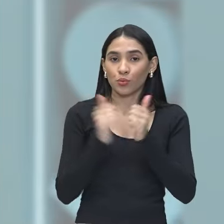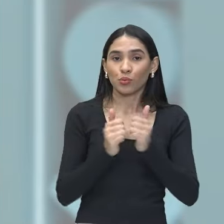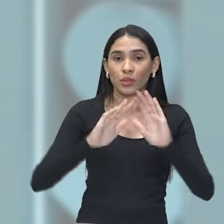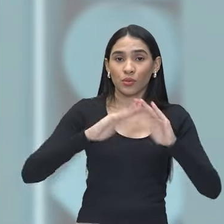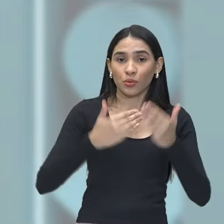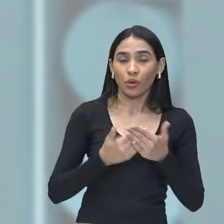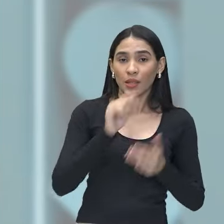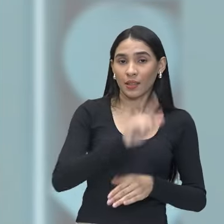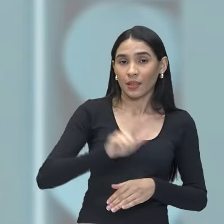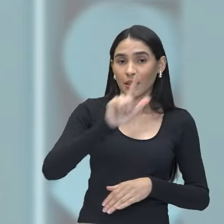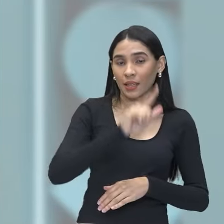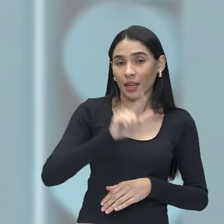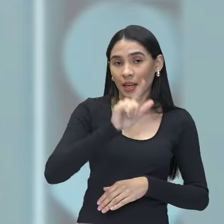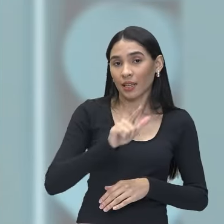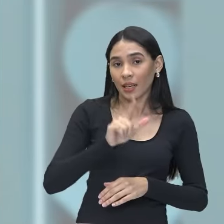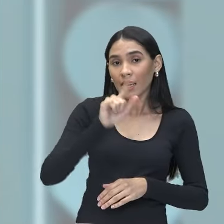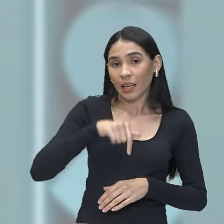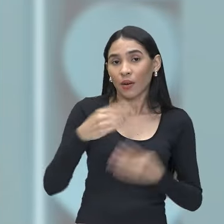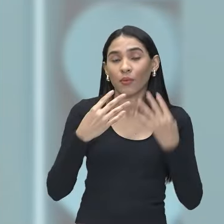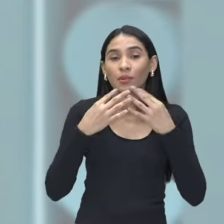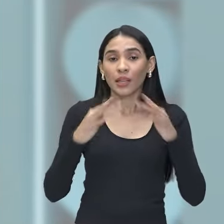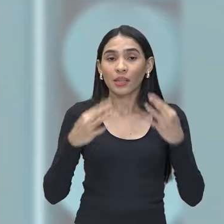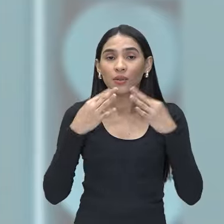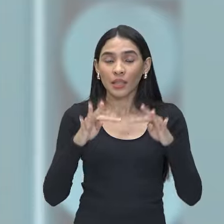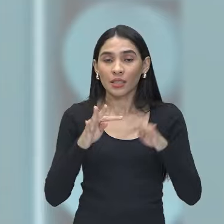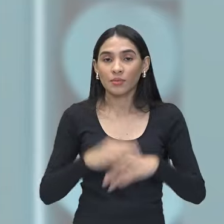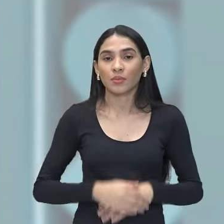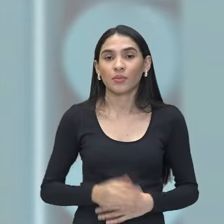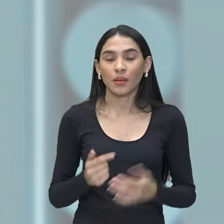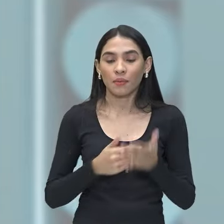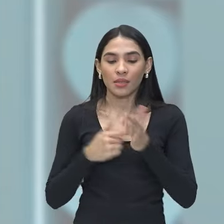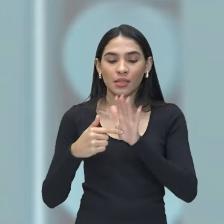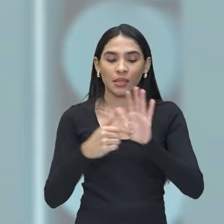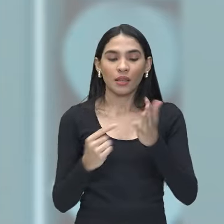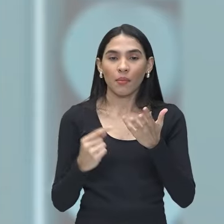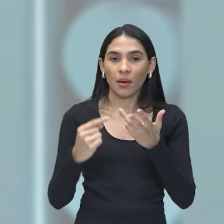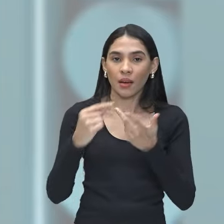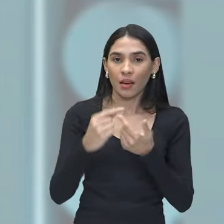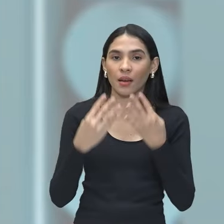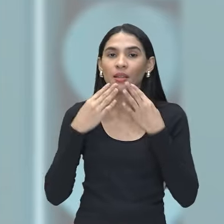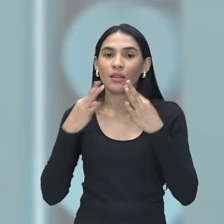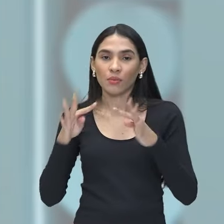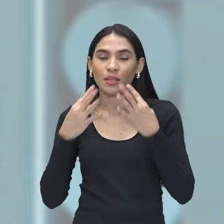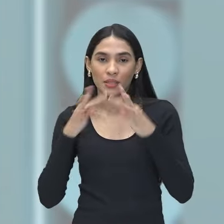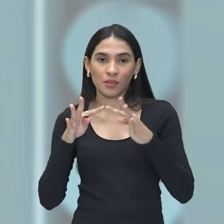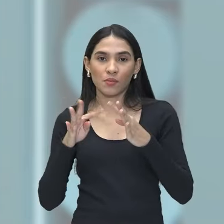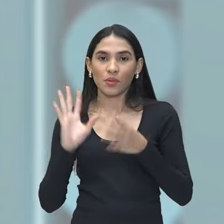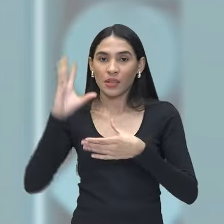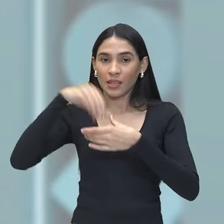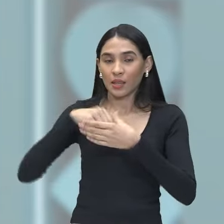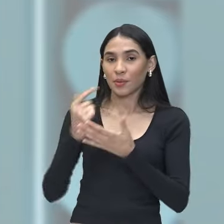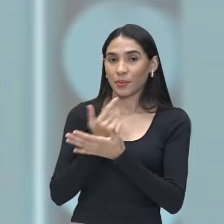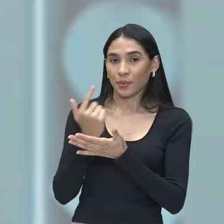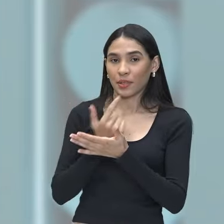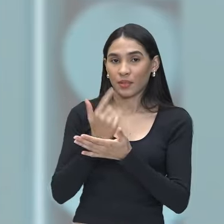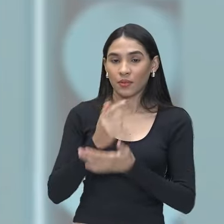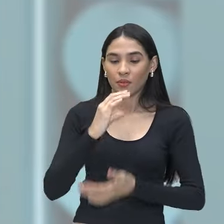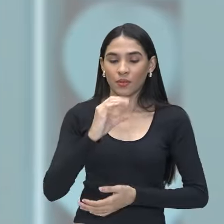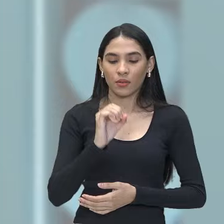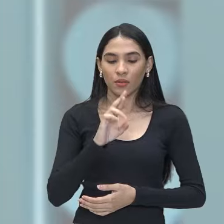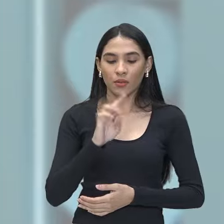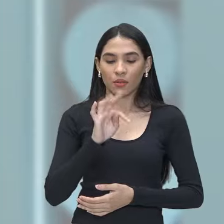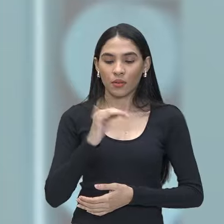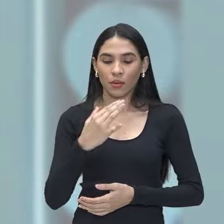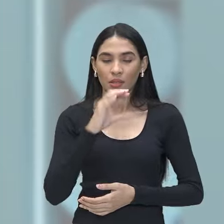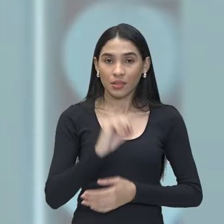parte, que é, no caso, o naturalismo, mostrando aí pontos desse naturalismo presentes nessa obra, O Cortiço, certo?